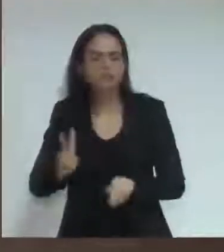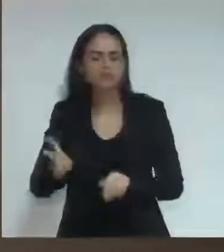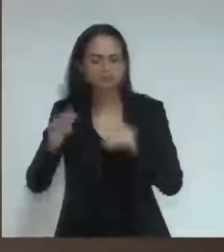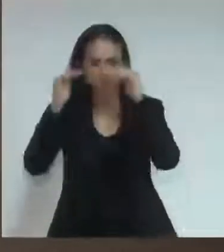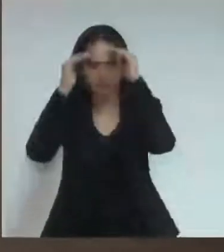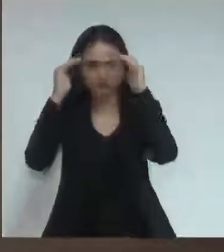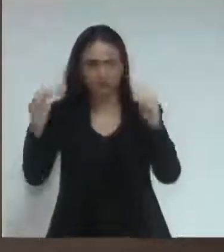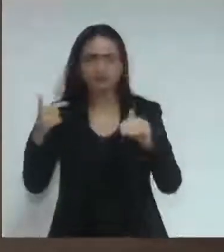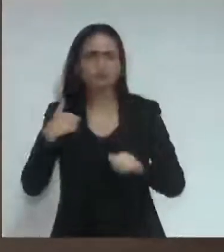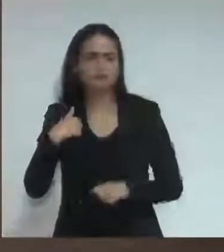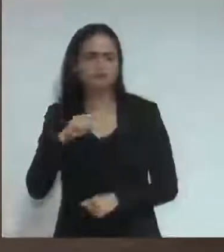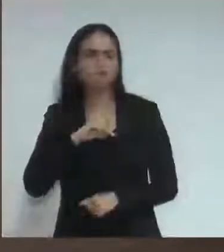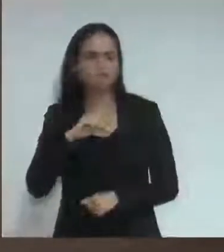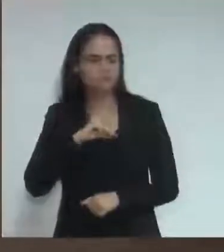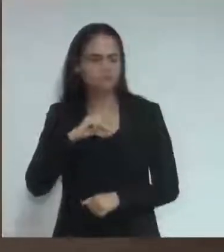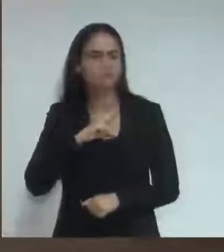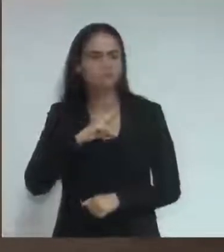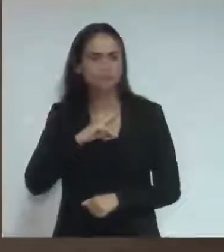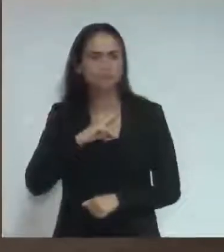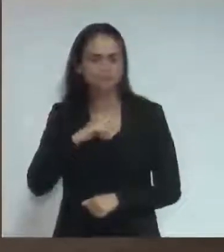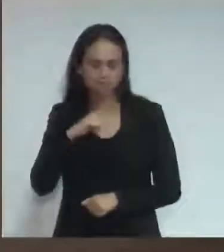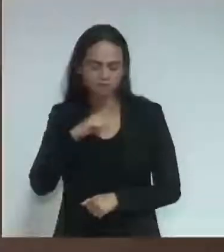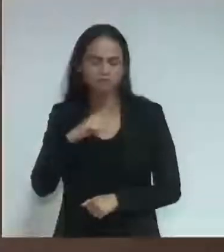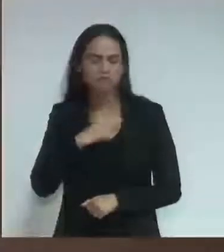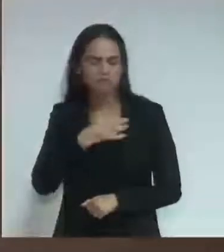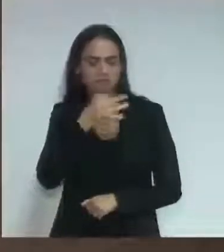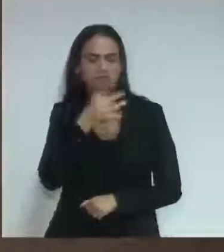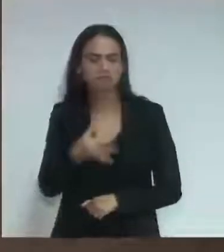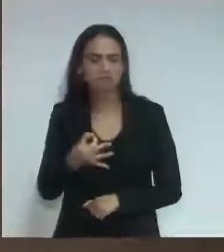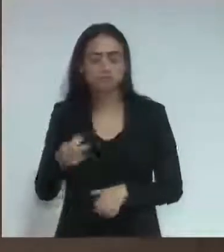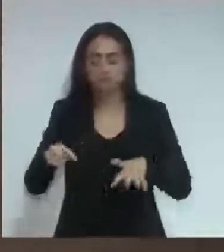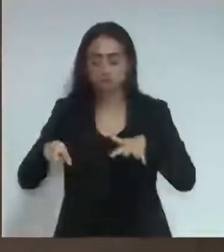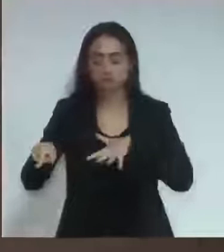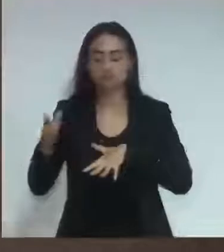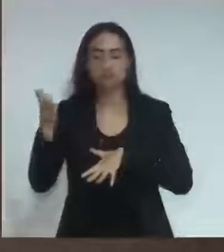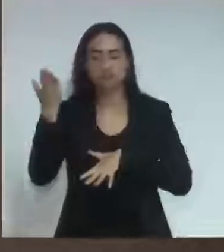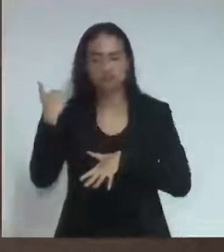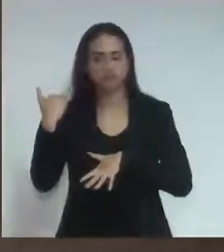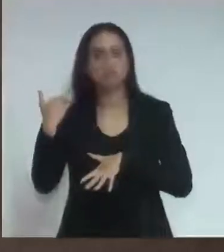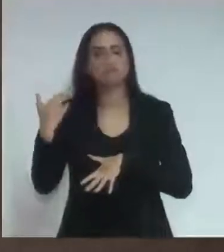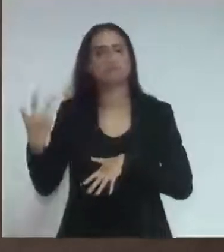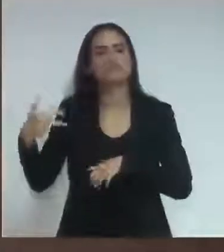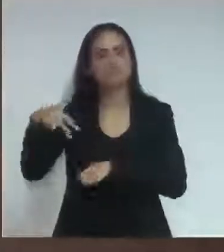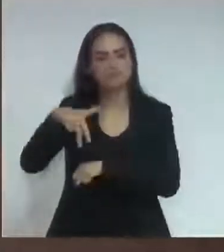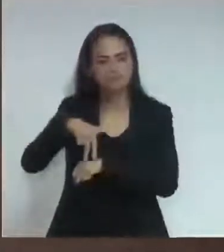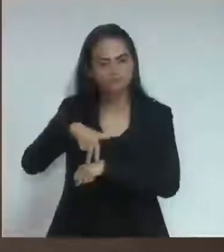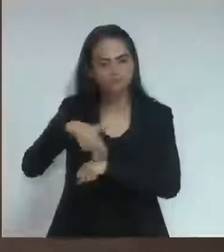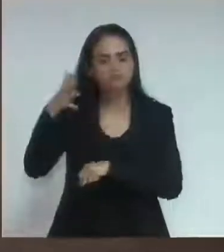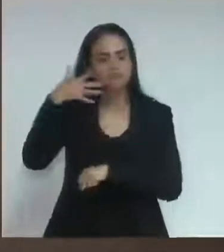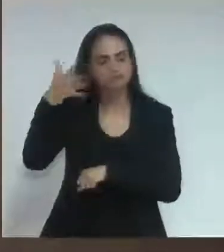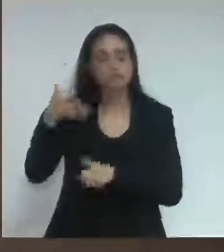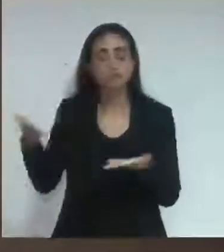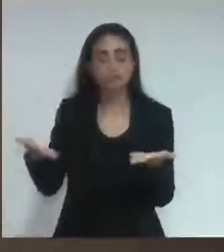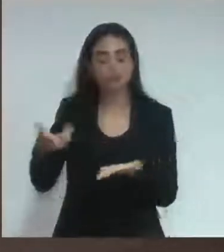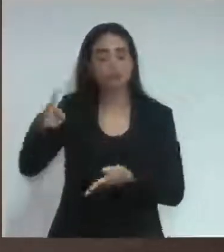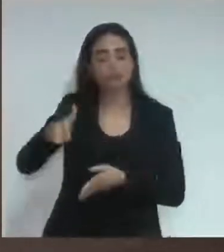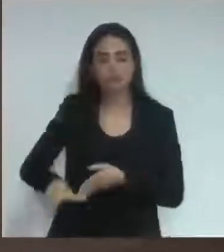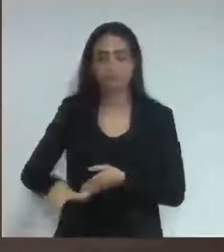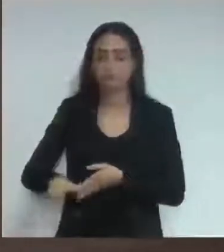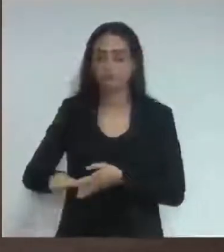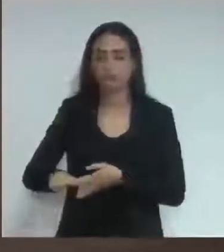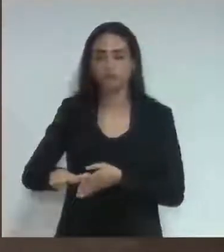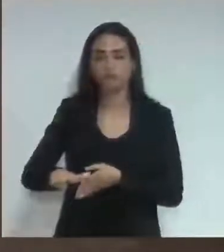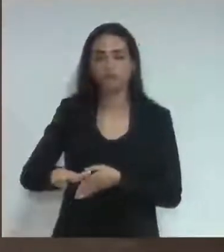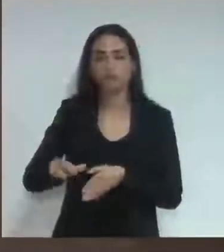tenho as minhas opiniões, tenho isso de divergir. Na semana passada falei e falo novamente do que eu acho a respeito